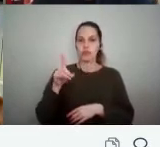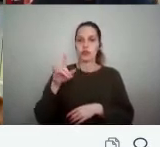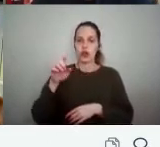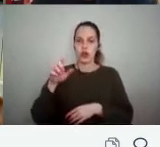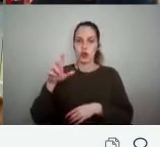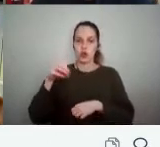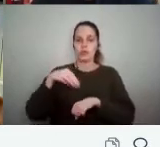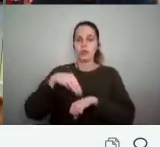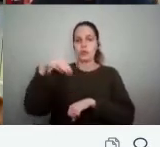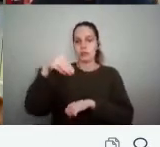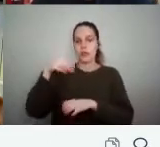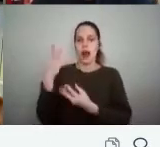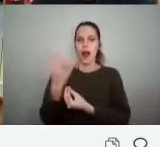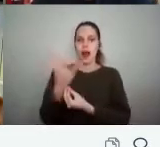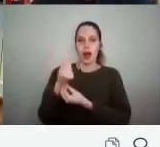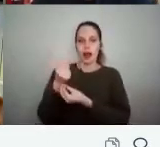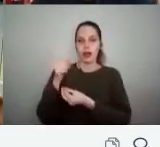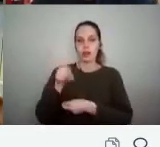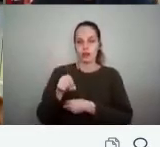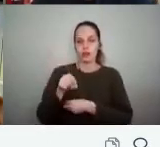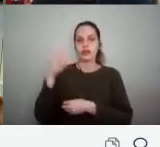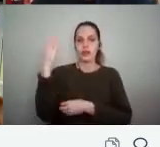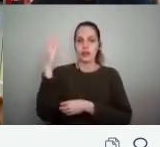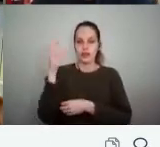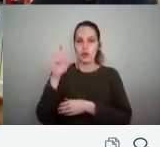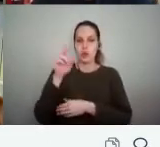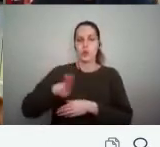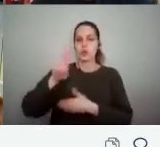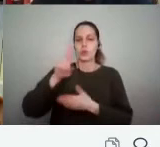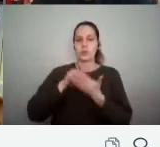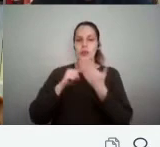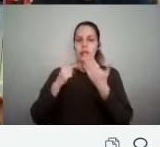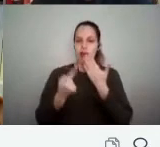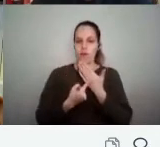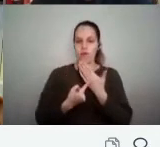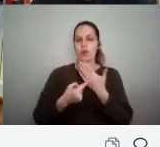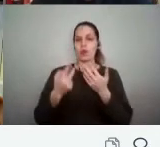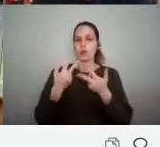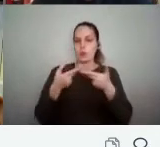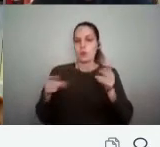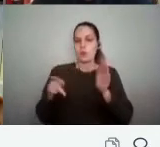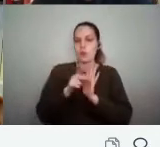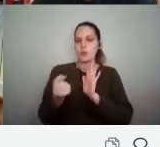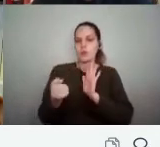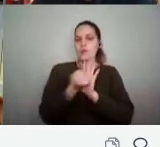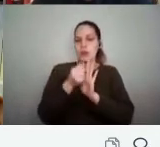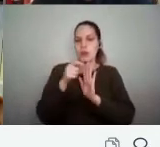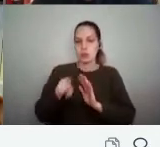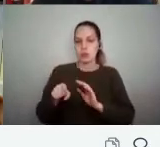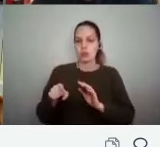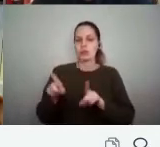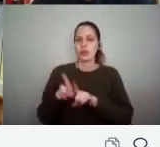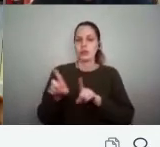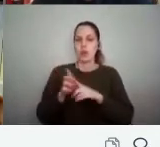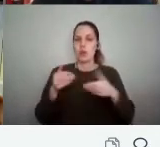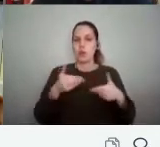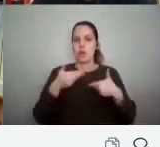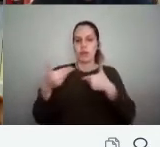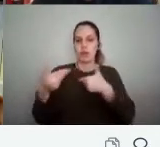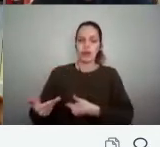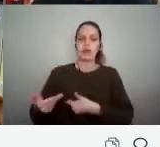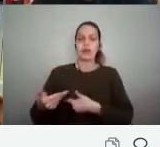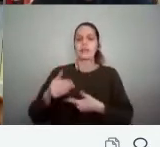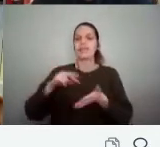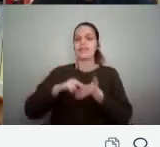ciência. Ele usa metáforas, simbolismos e nos convoca a criar e ressignificar. O trabalho dele está baseado no cuidado regido